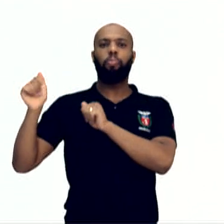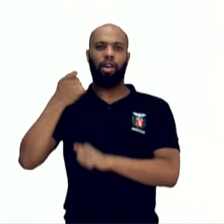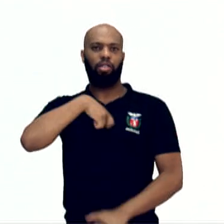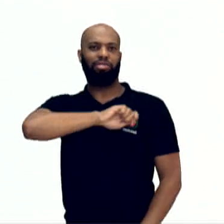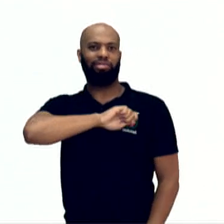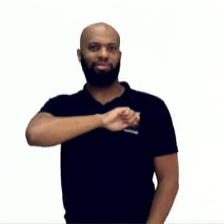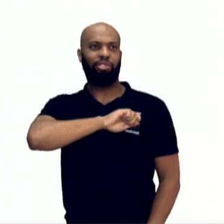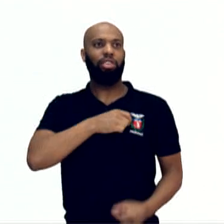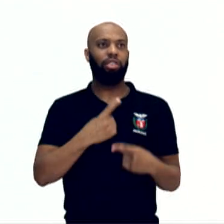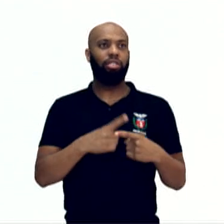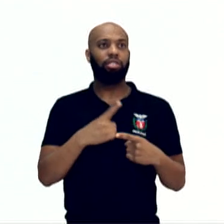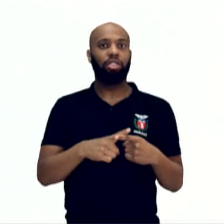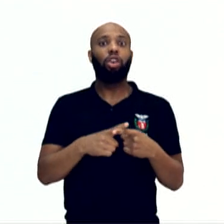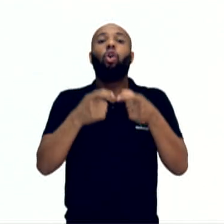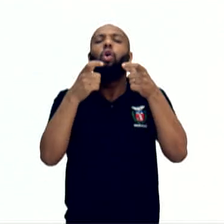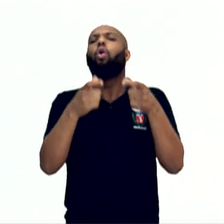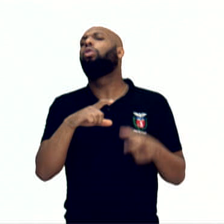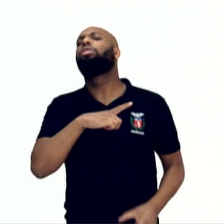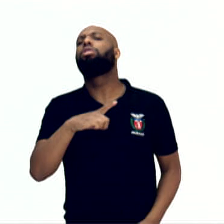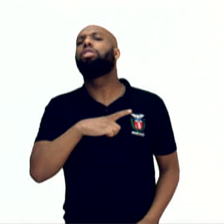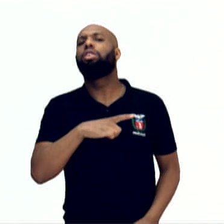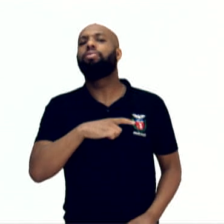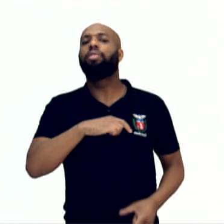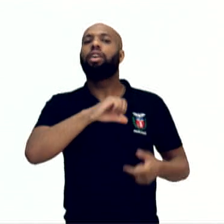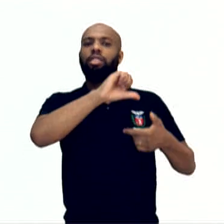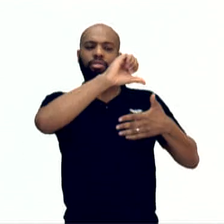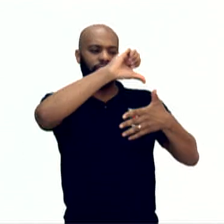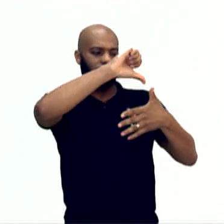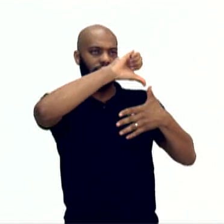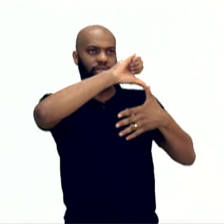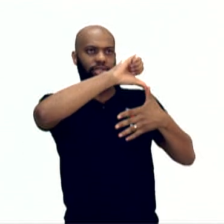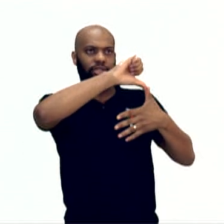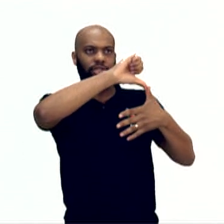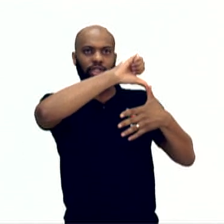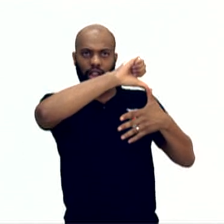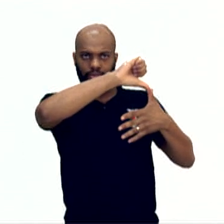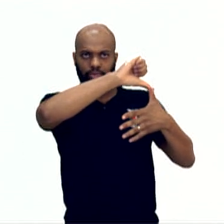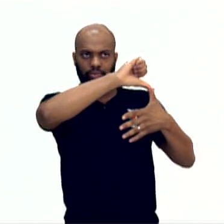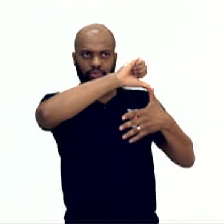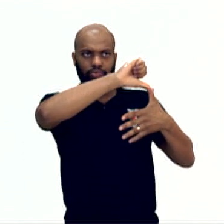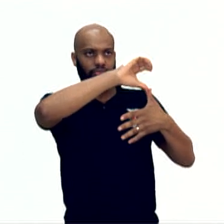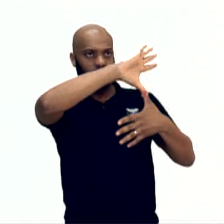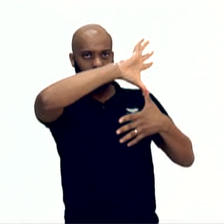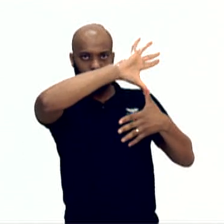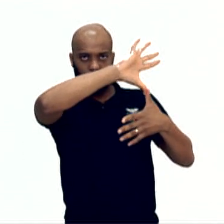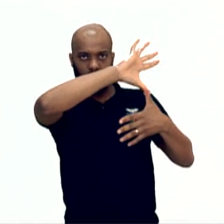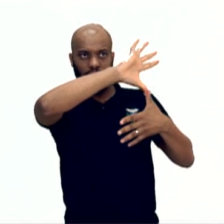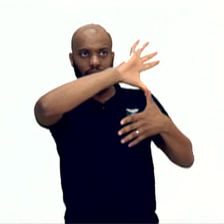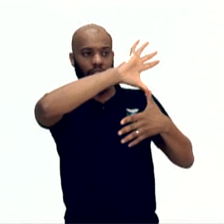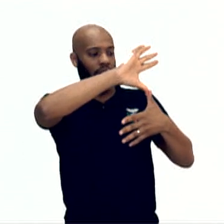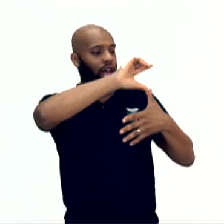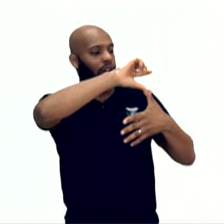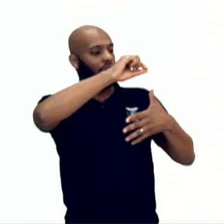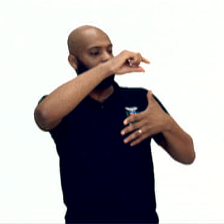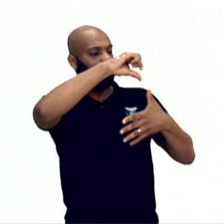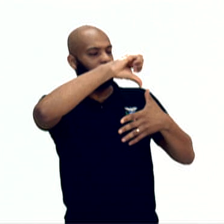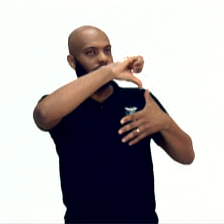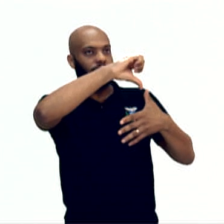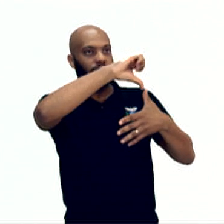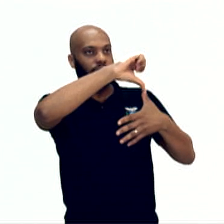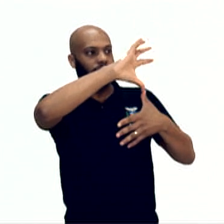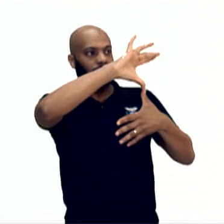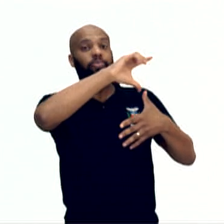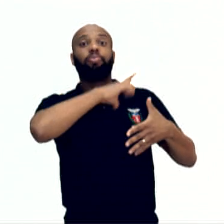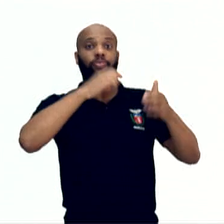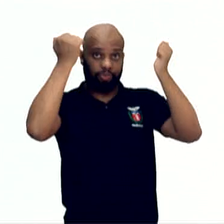grande maioria se concentra justamente nas Américas. Apenas na América do Norte temos o México. Na América Central,